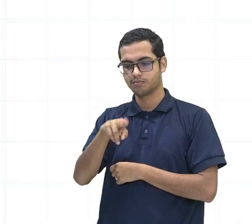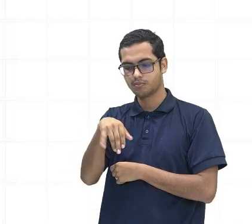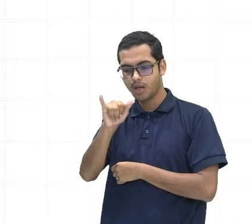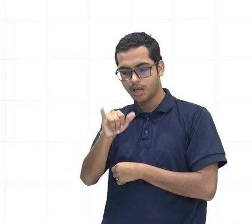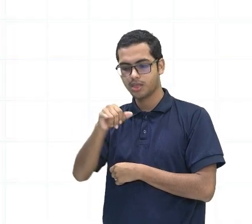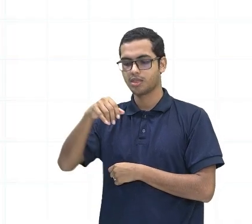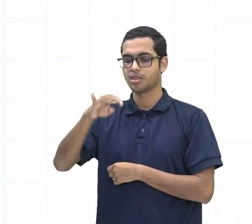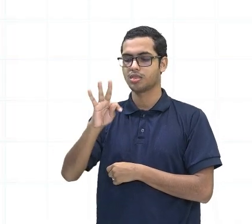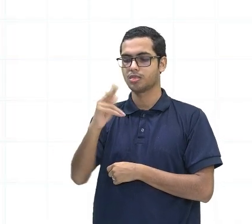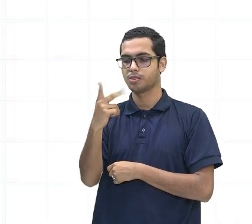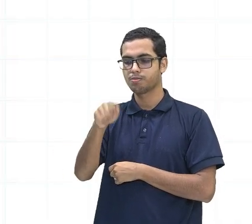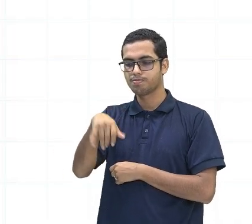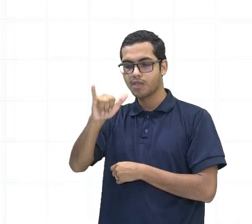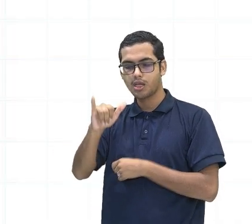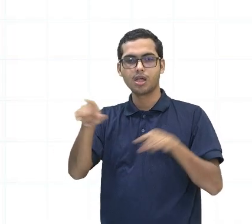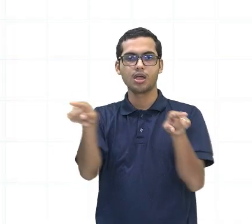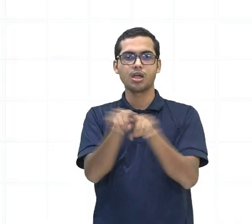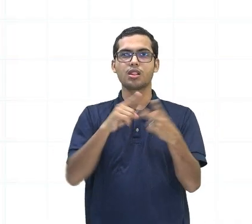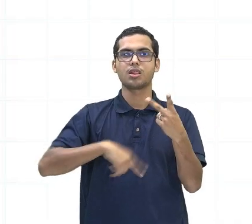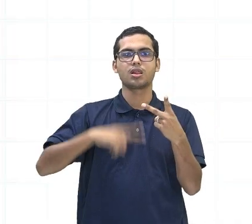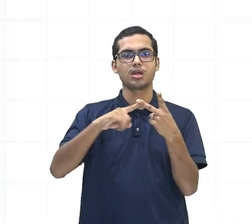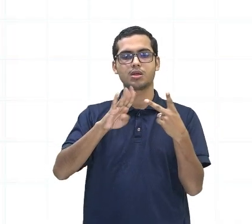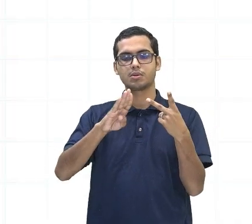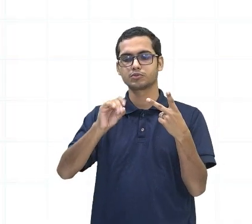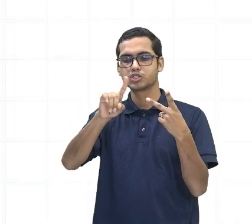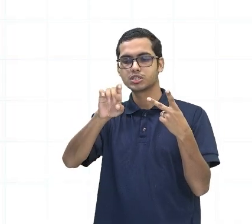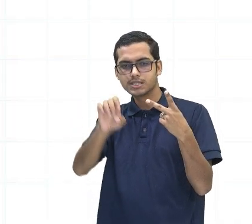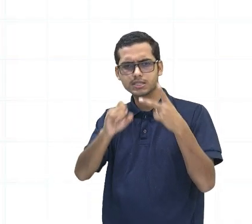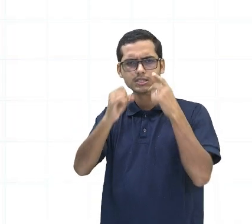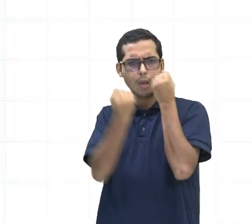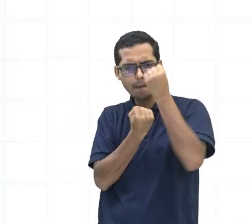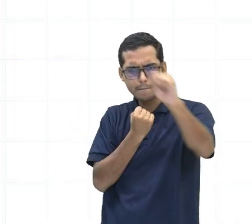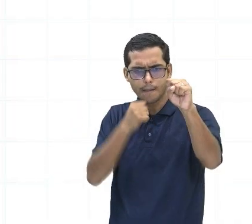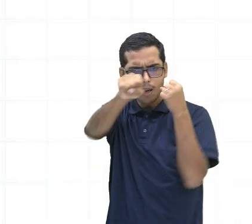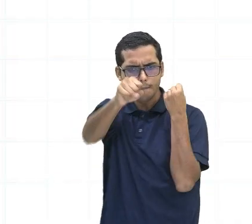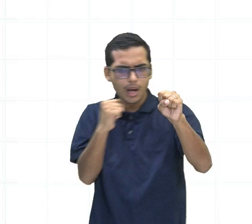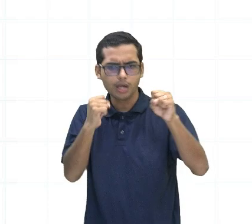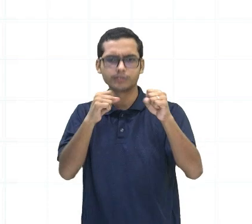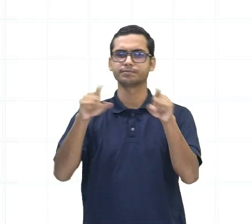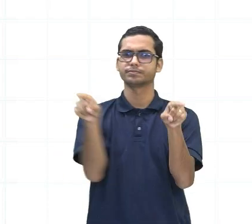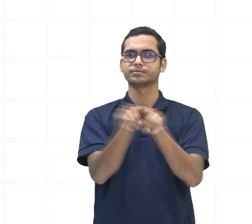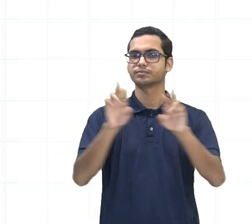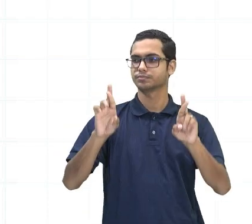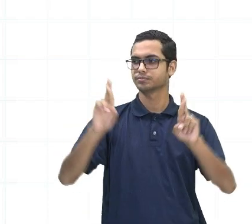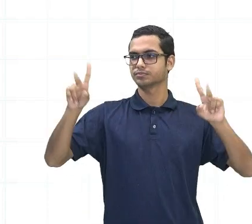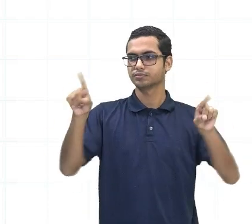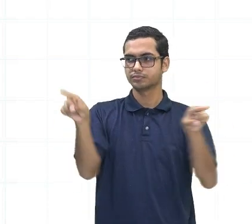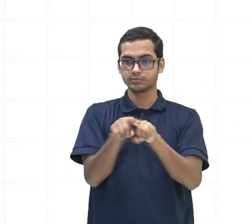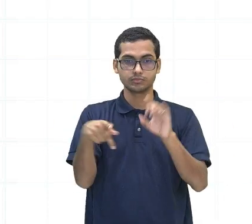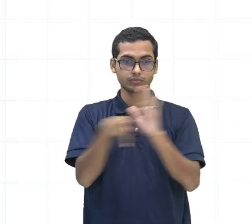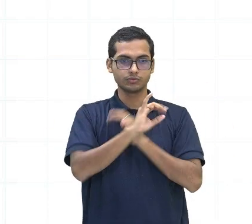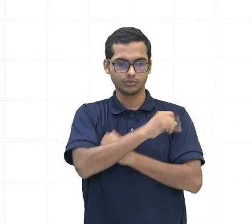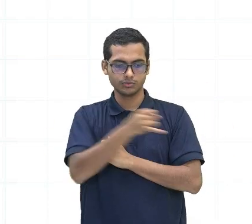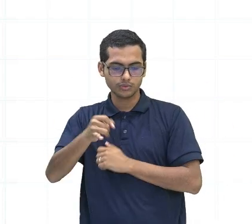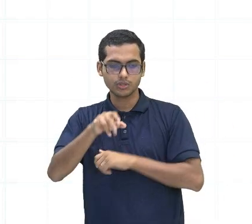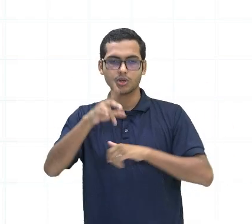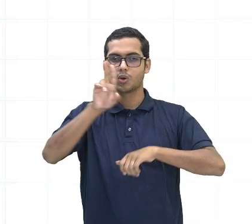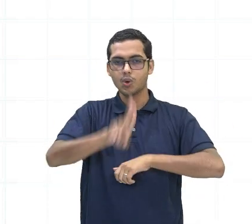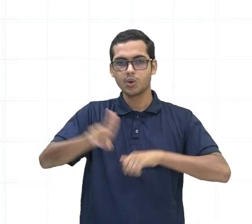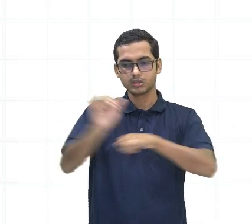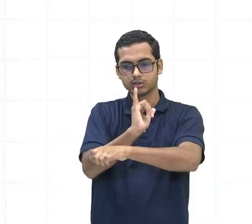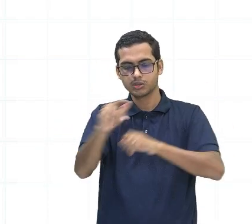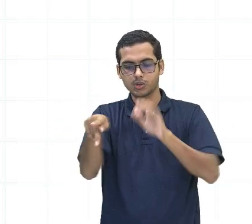o oponente através da utilização dessa técnica, mais ao solo, que é chamada